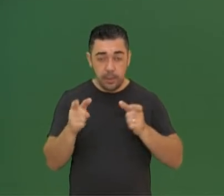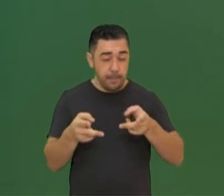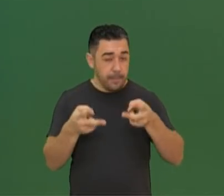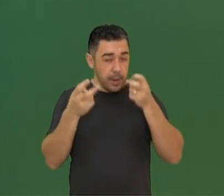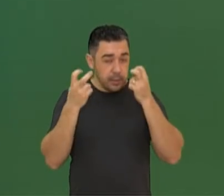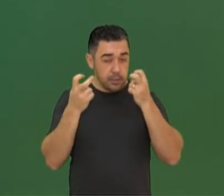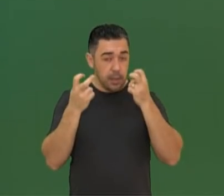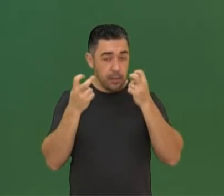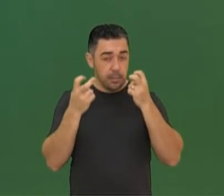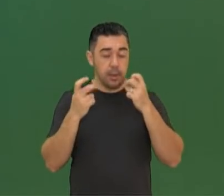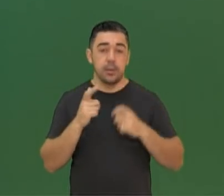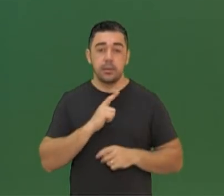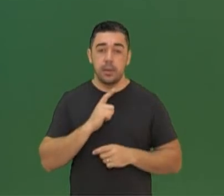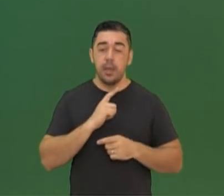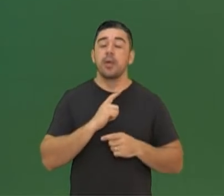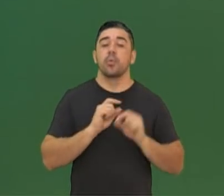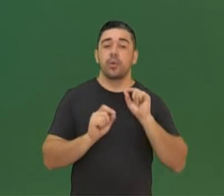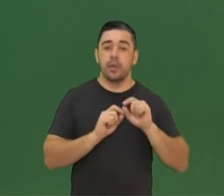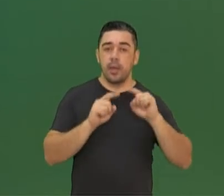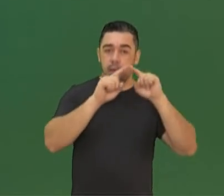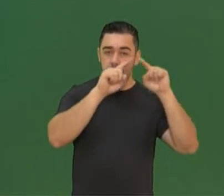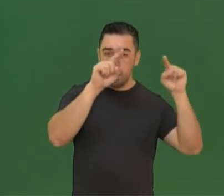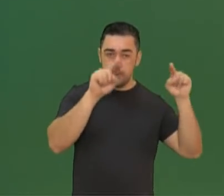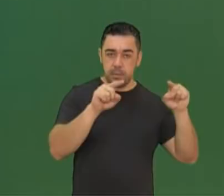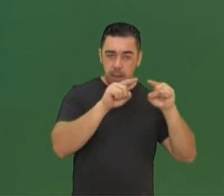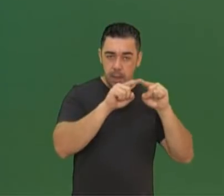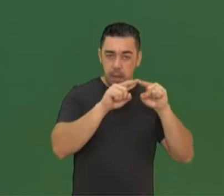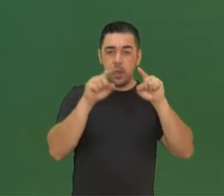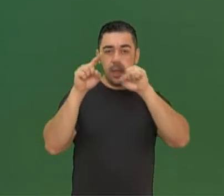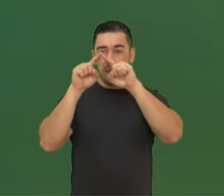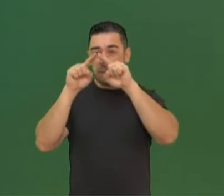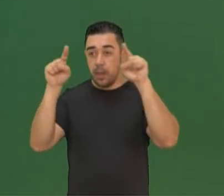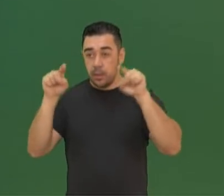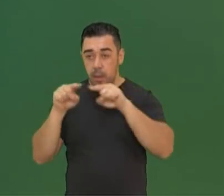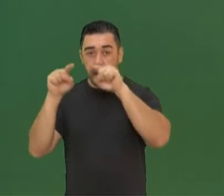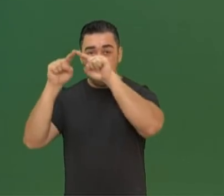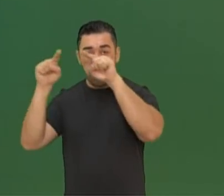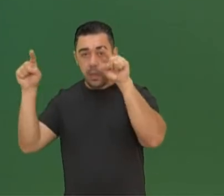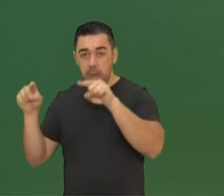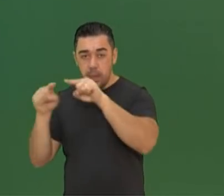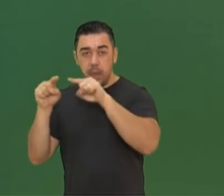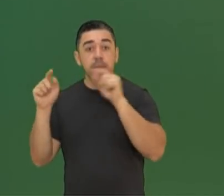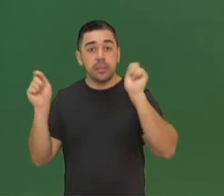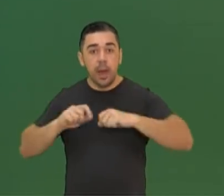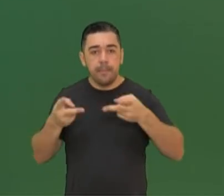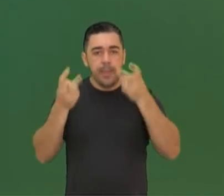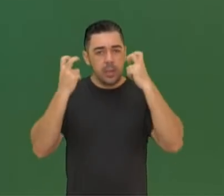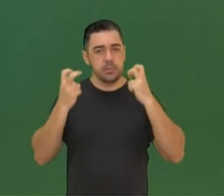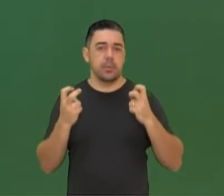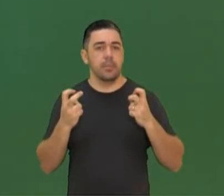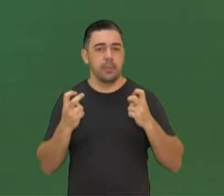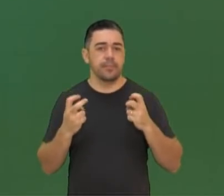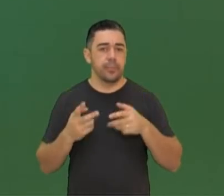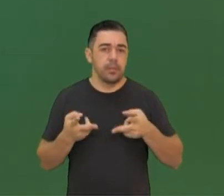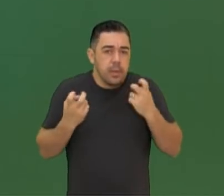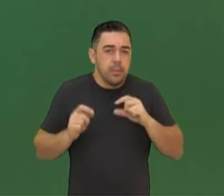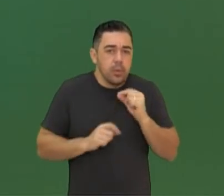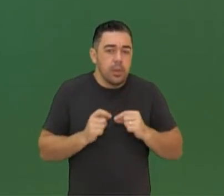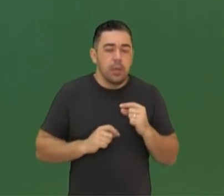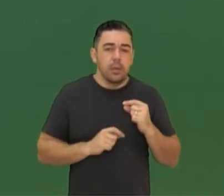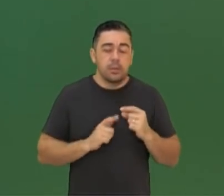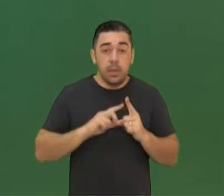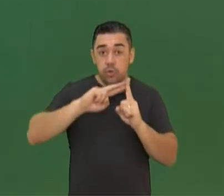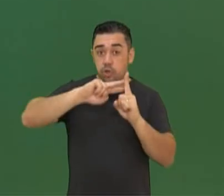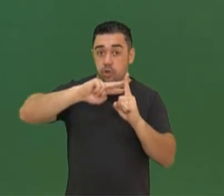que, tanto no desenho, que é fácil de visualizar, como na expressão algébrica, eu tenho que perceber que,